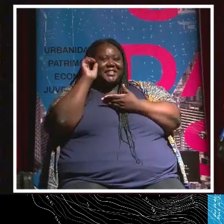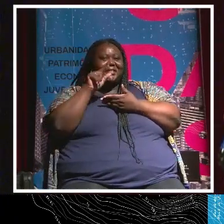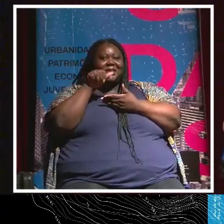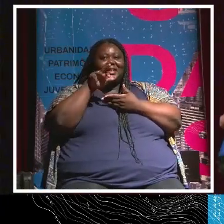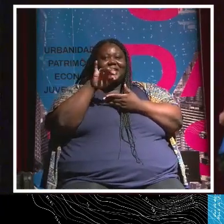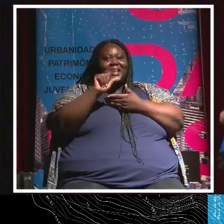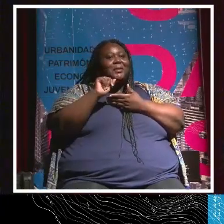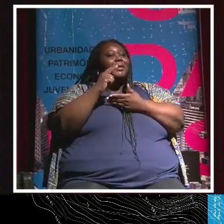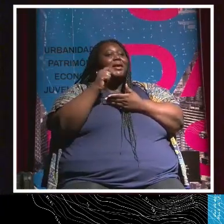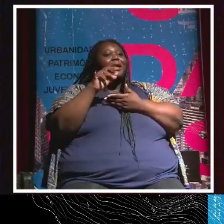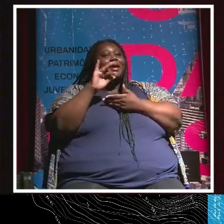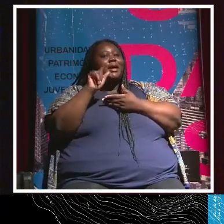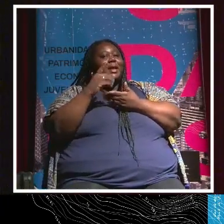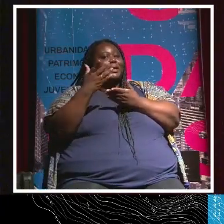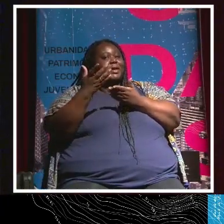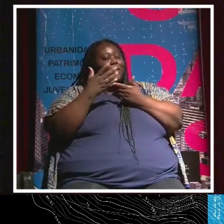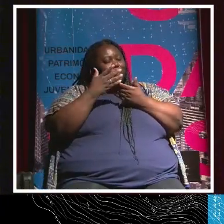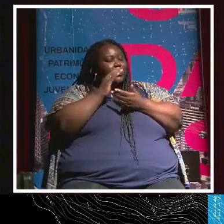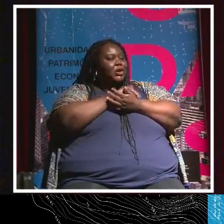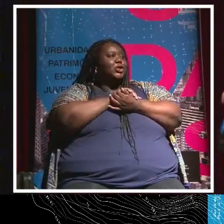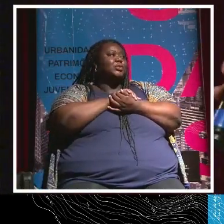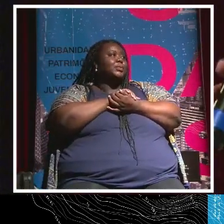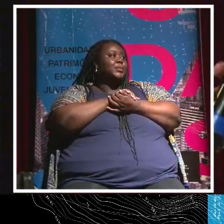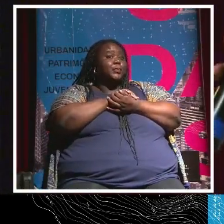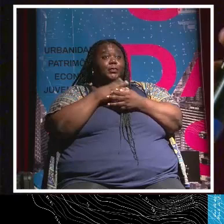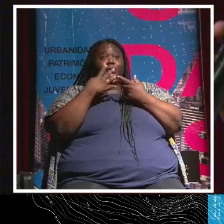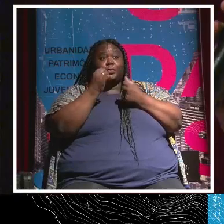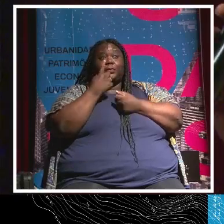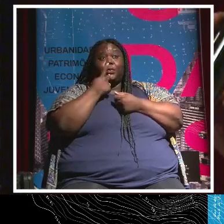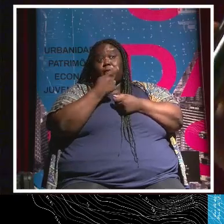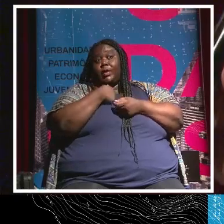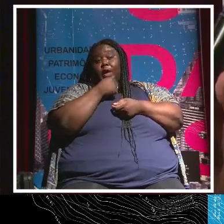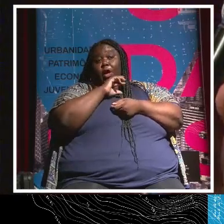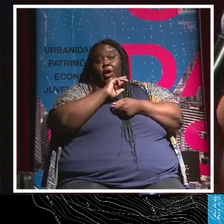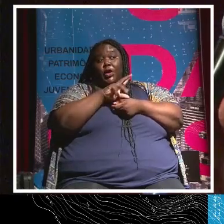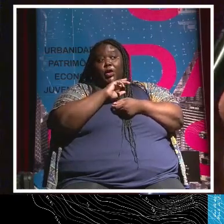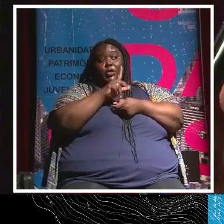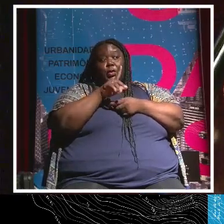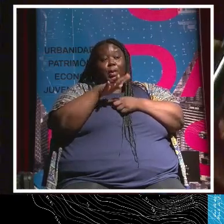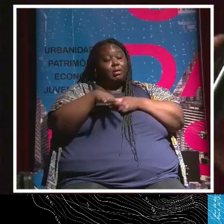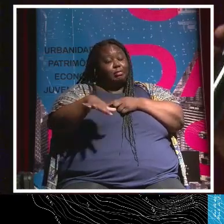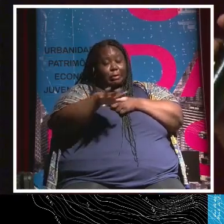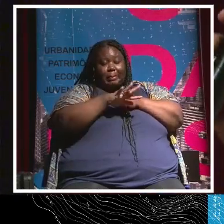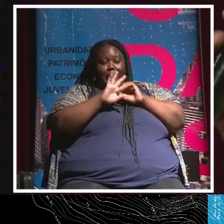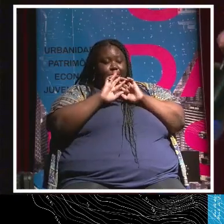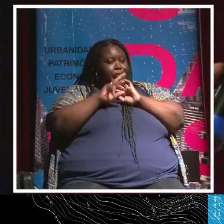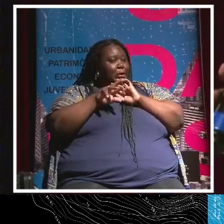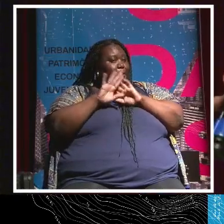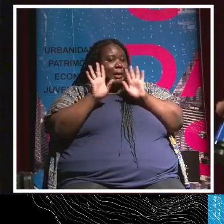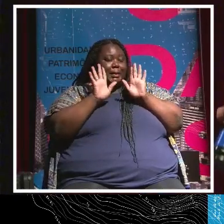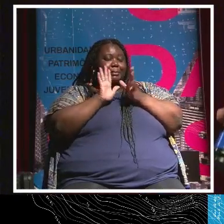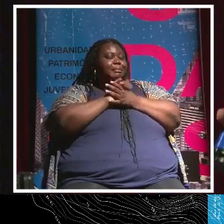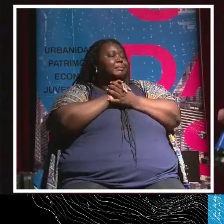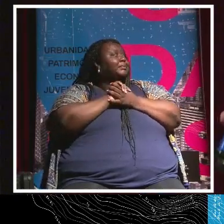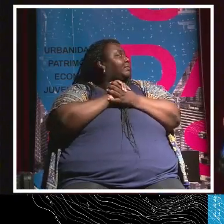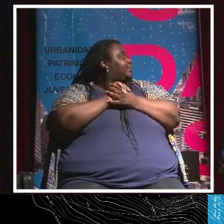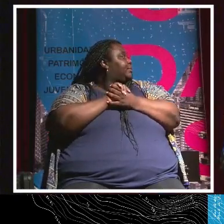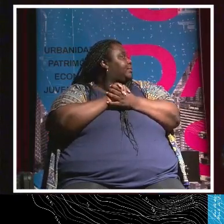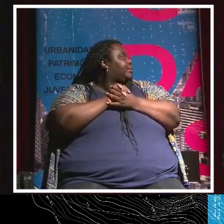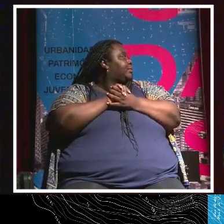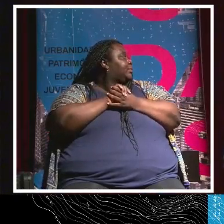Clara e da Carla o convite. Vamos dizer assim, eu não sou do meio, não é?